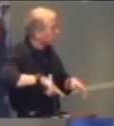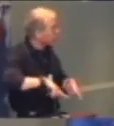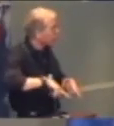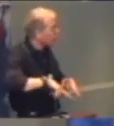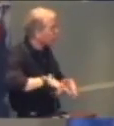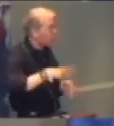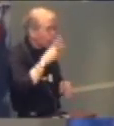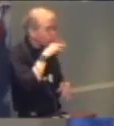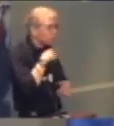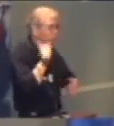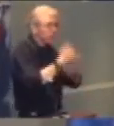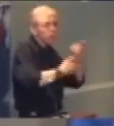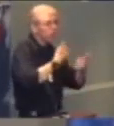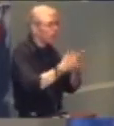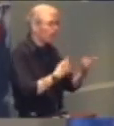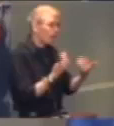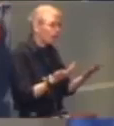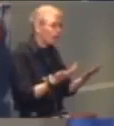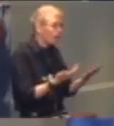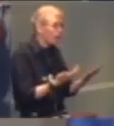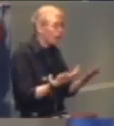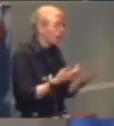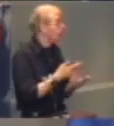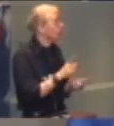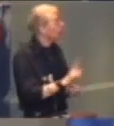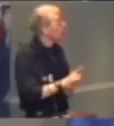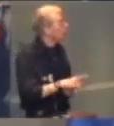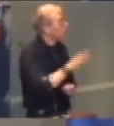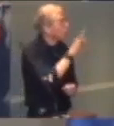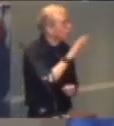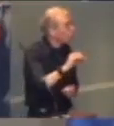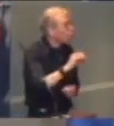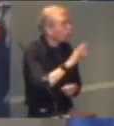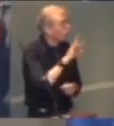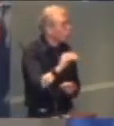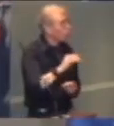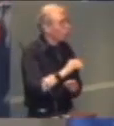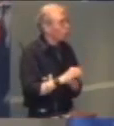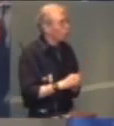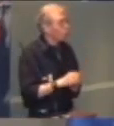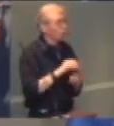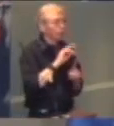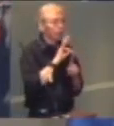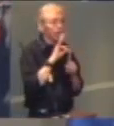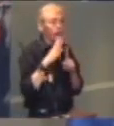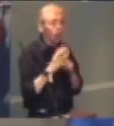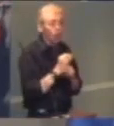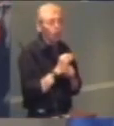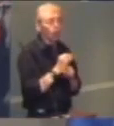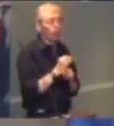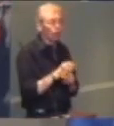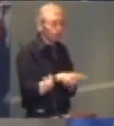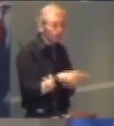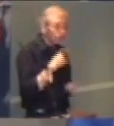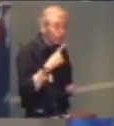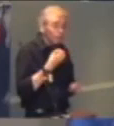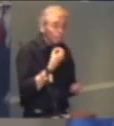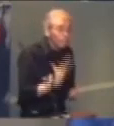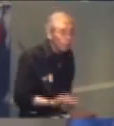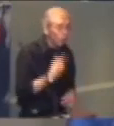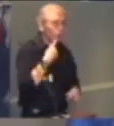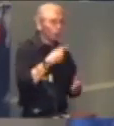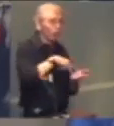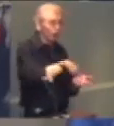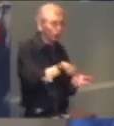pessoal se divertir é não é para fazer to é para fazer o tratamento do autista Aí eu